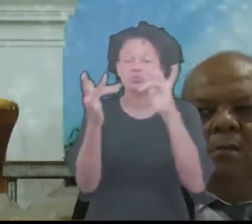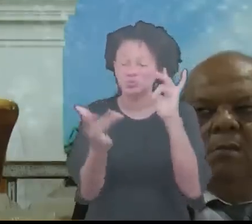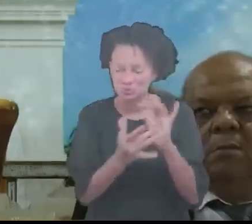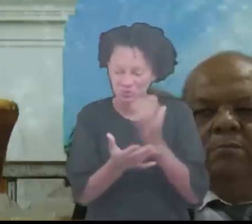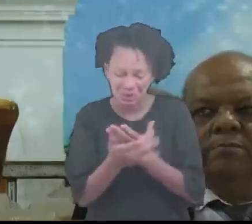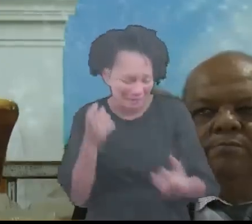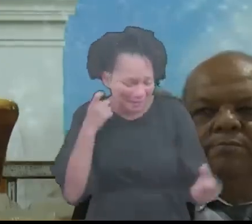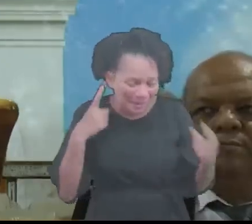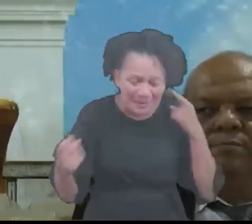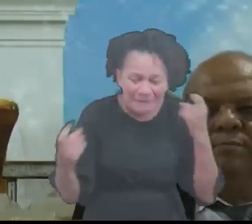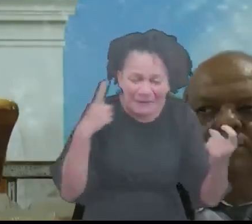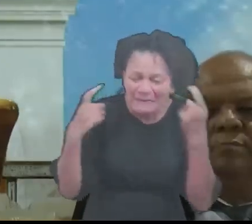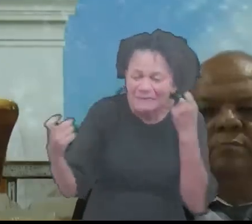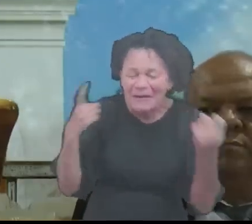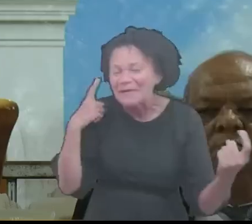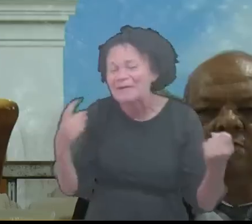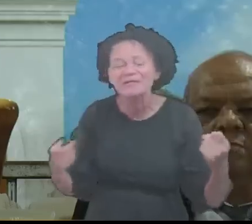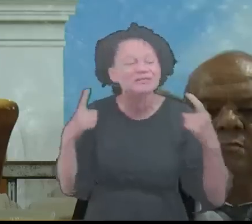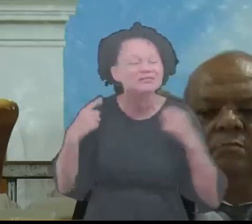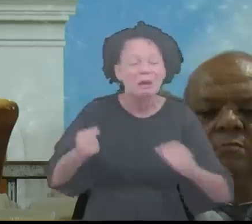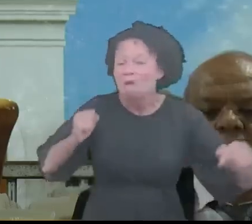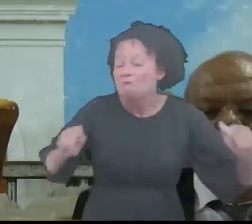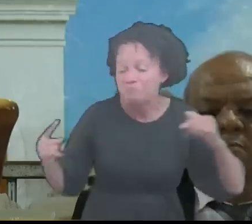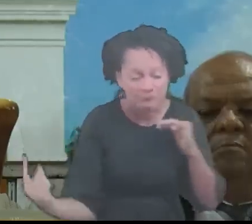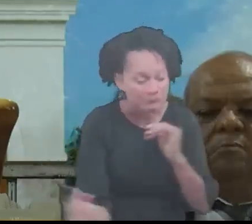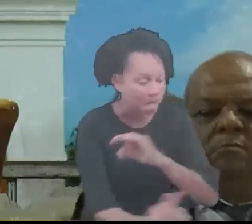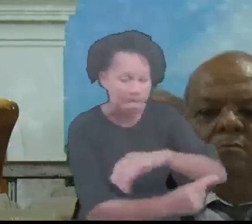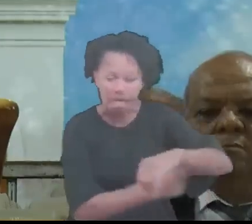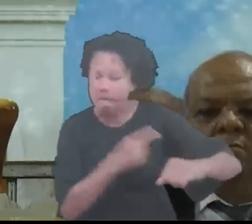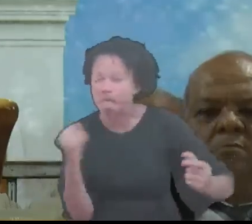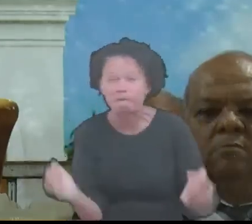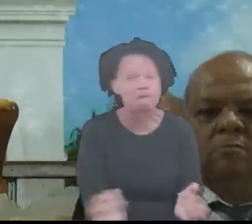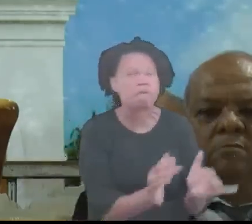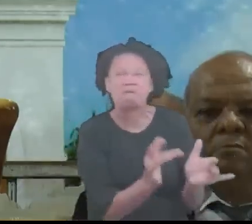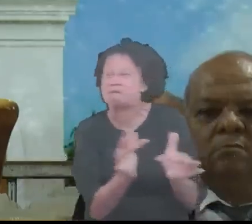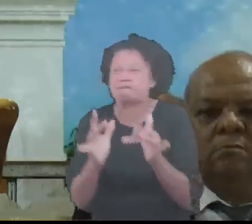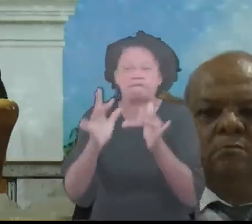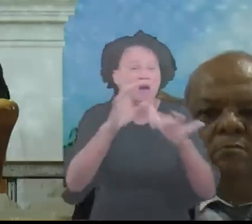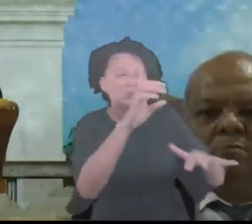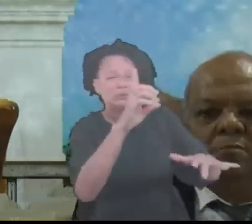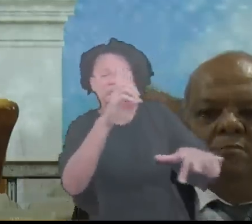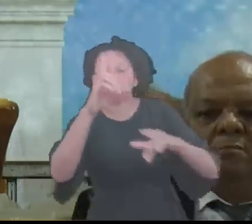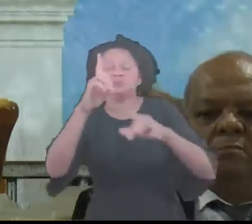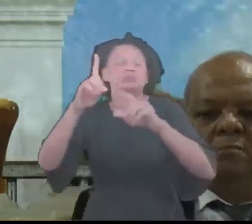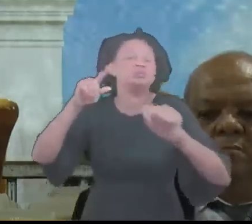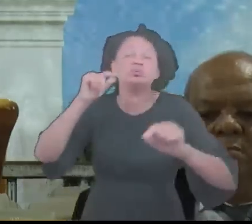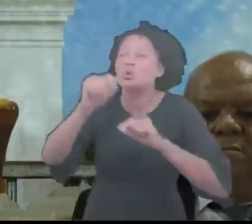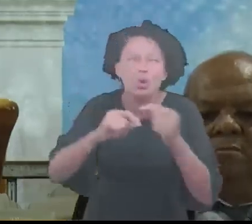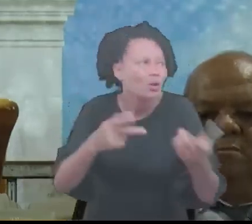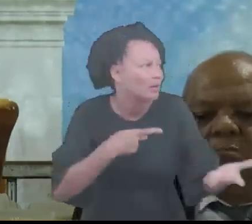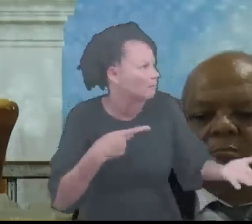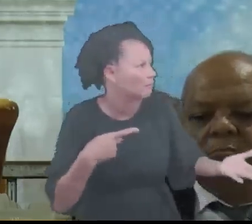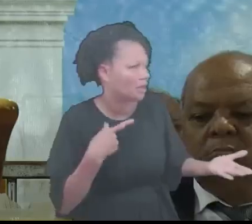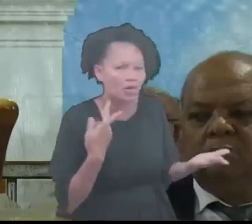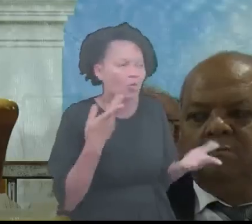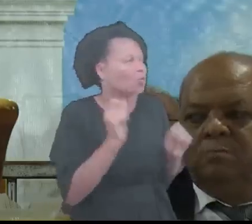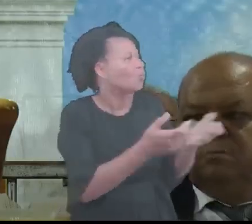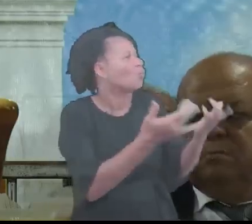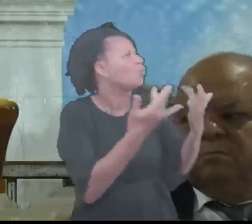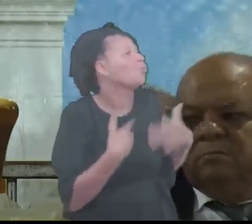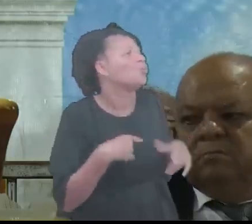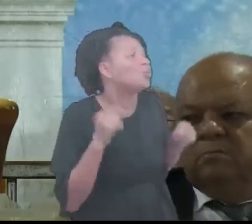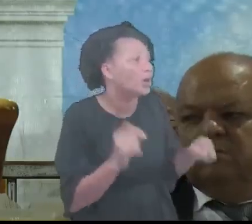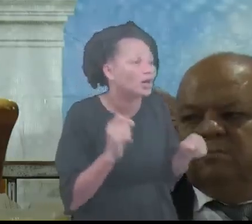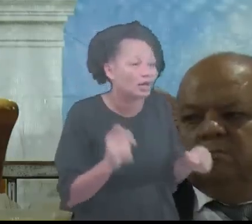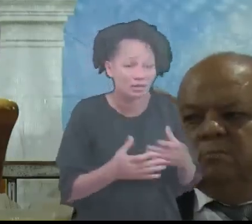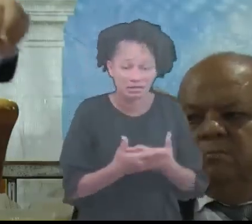aquele barulho, ele faz um redemoinho, e ele sobe até a presença de Deus. O que é isso, pastor? Me diga o que é isso. É